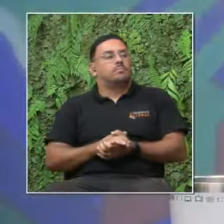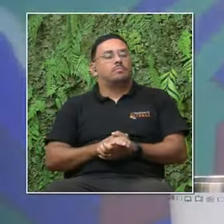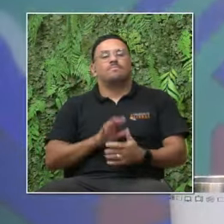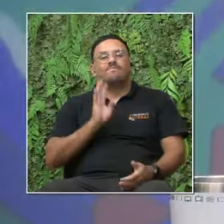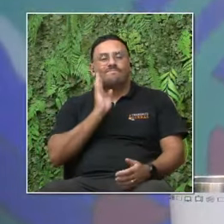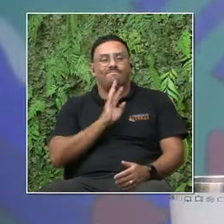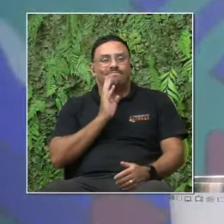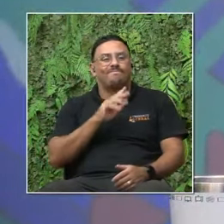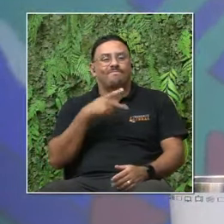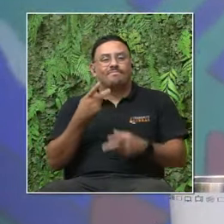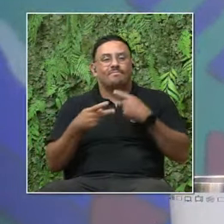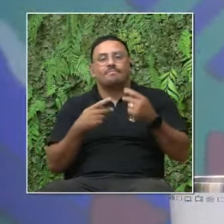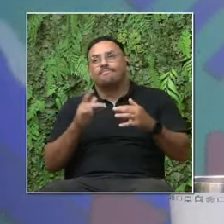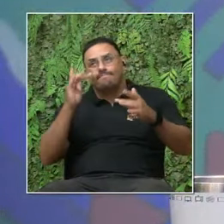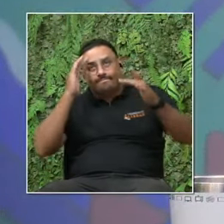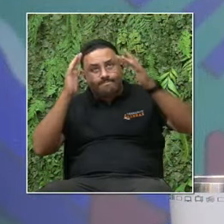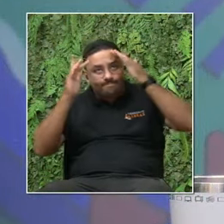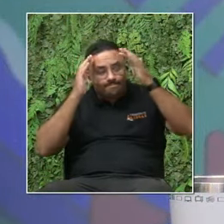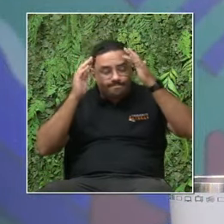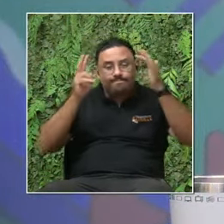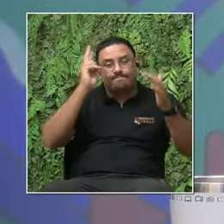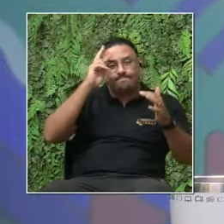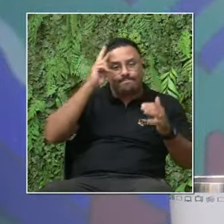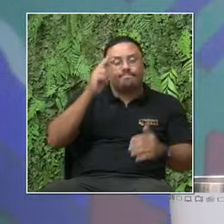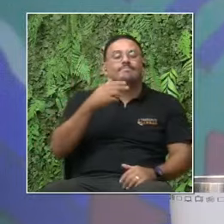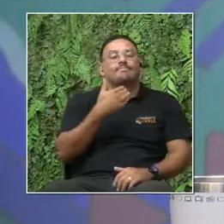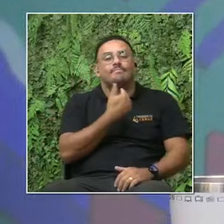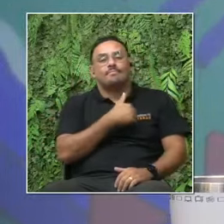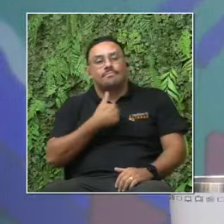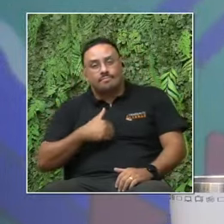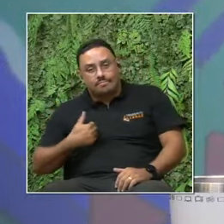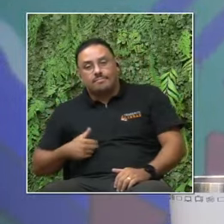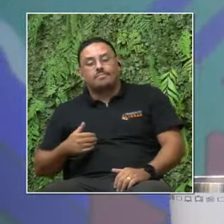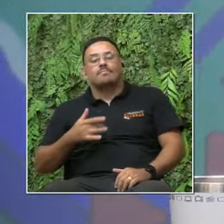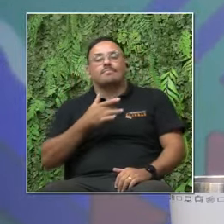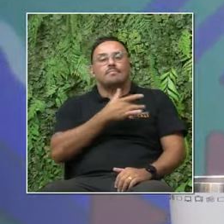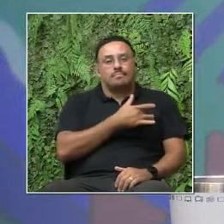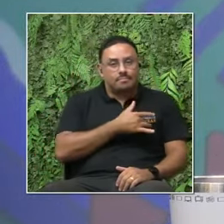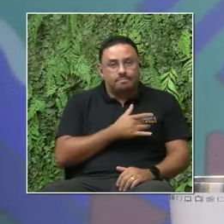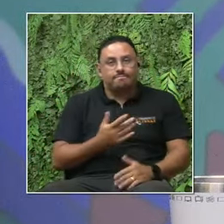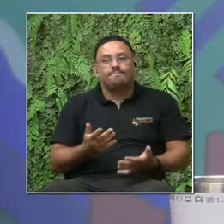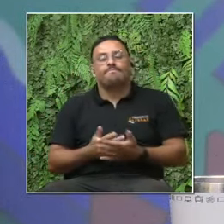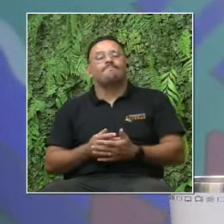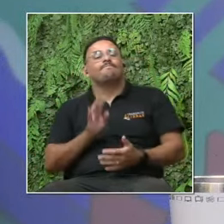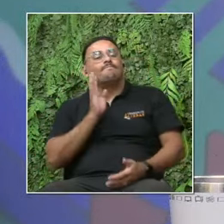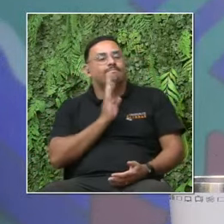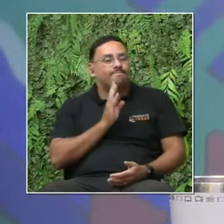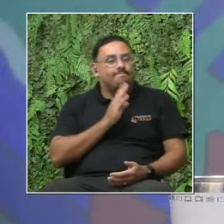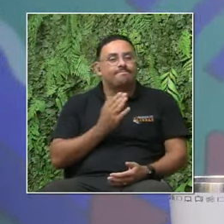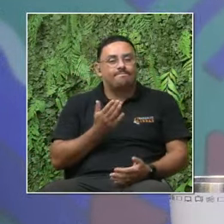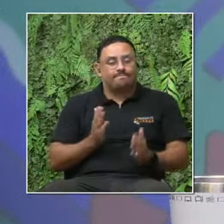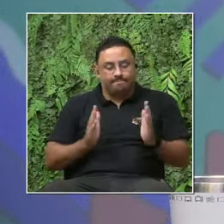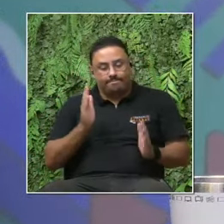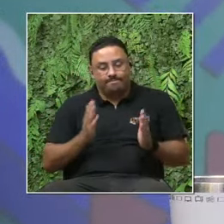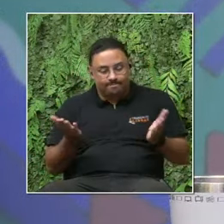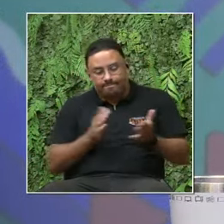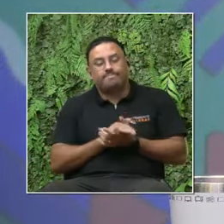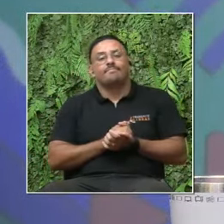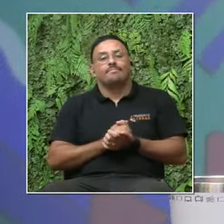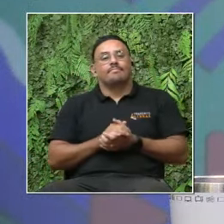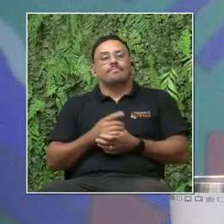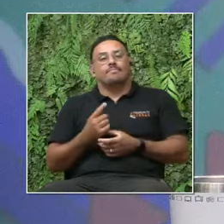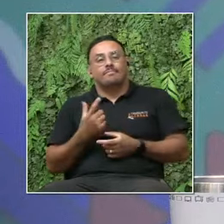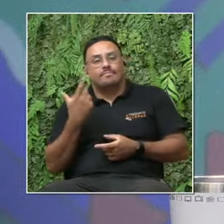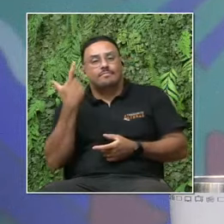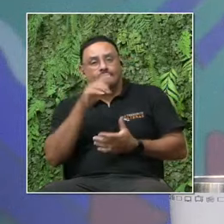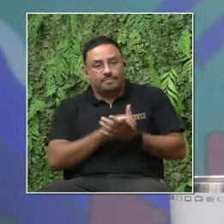muito legal né quando a gente começa a pensar na história de Atlético e Cruzeiro e é é legal um momento como esse de de de